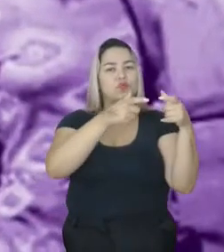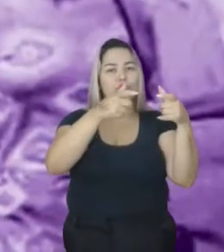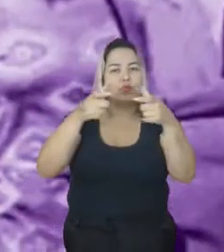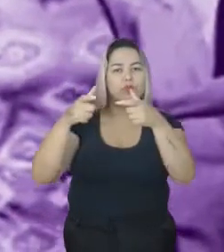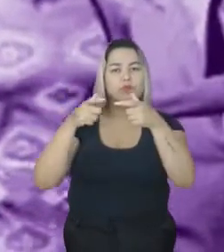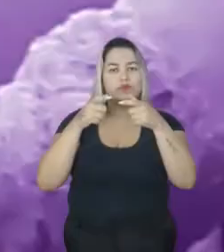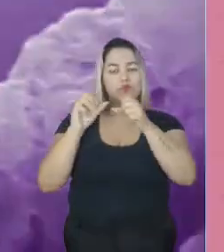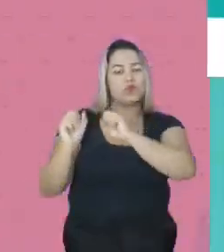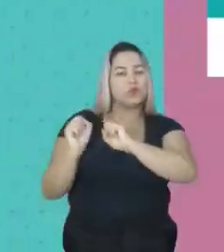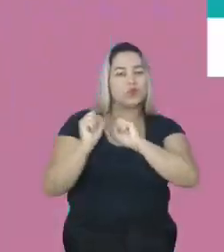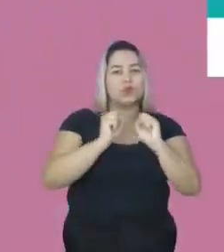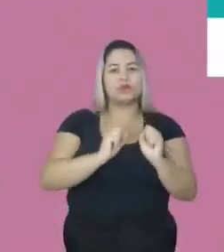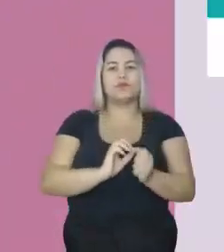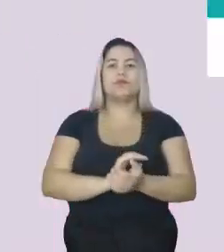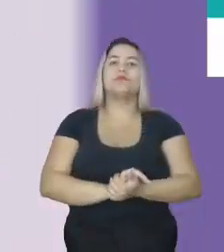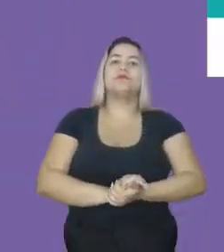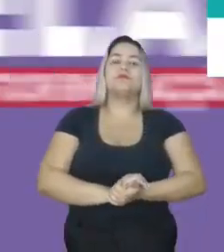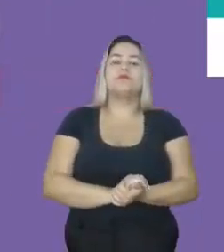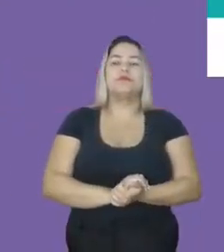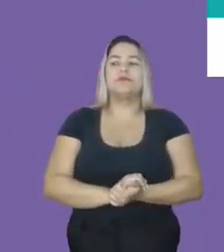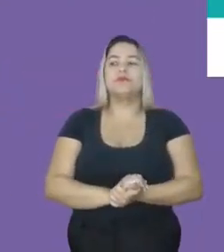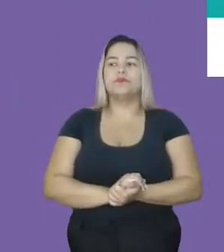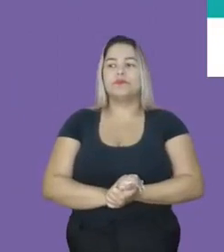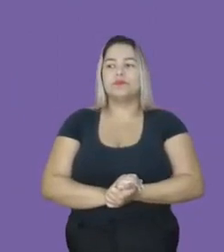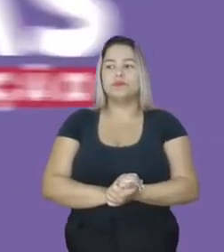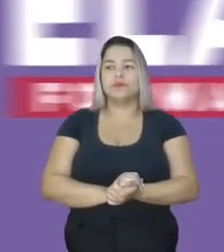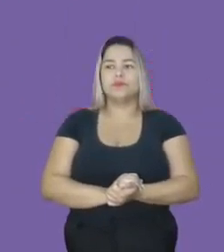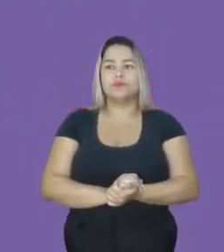de poder.